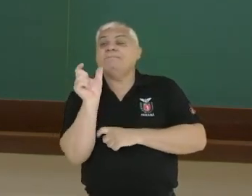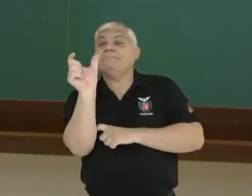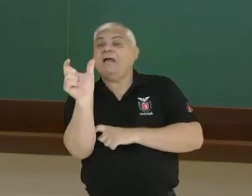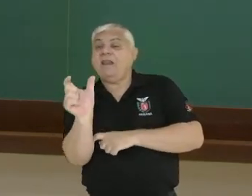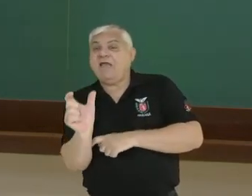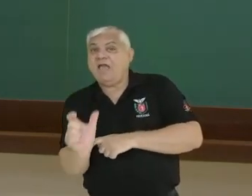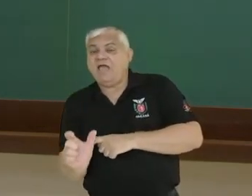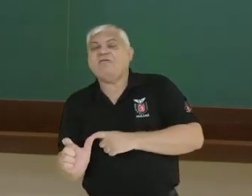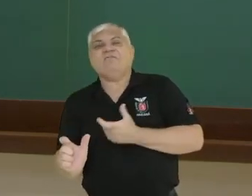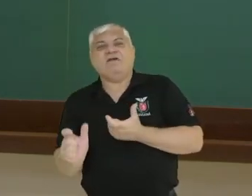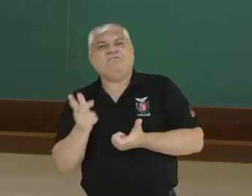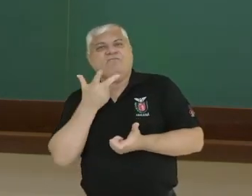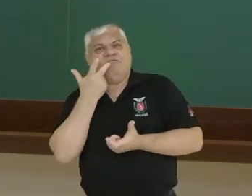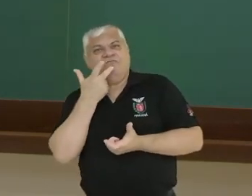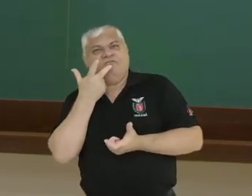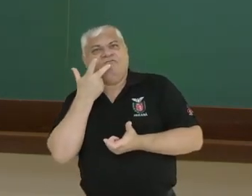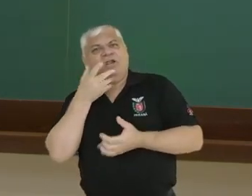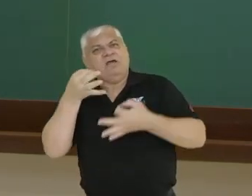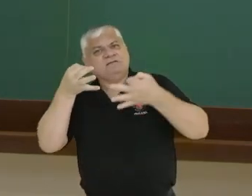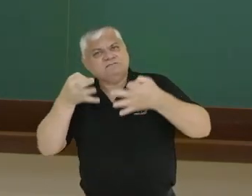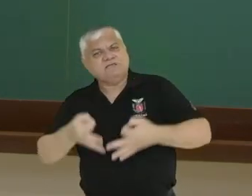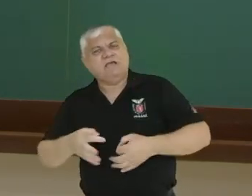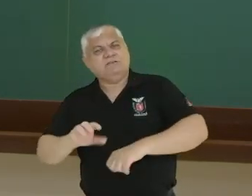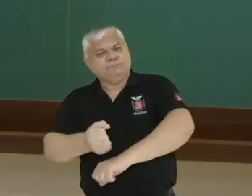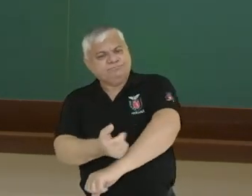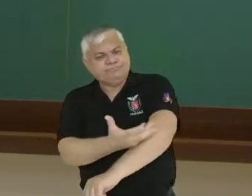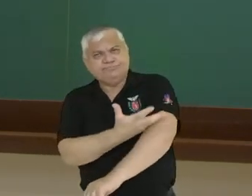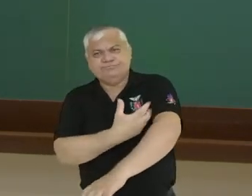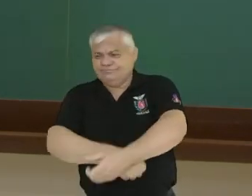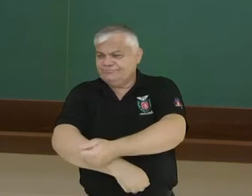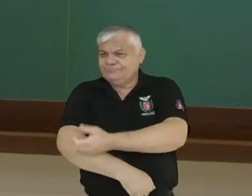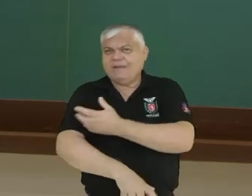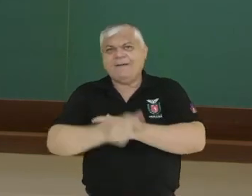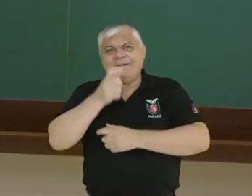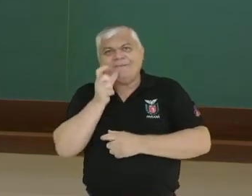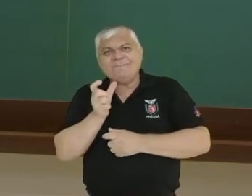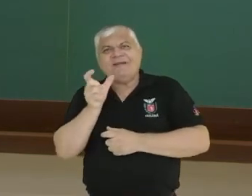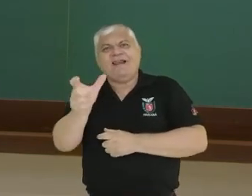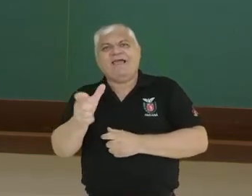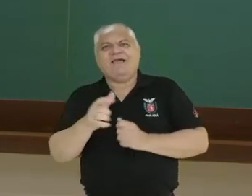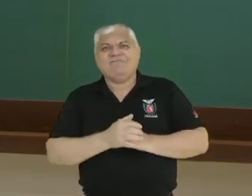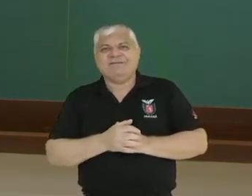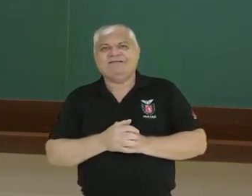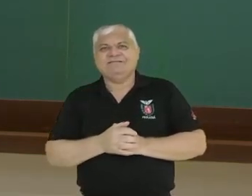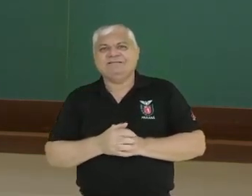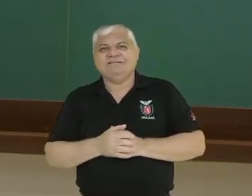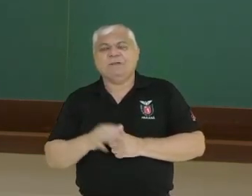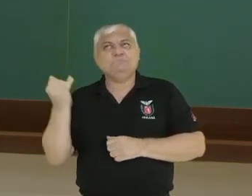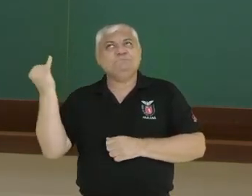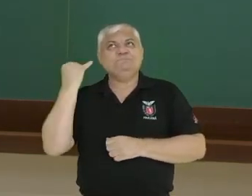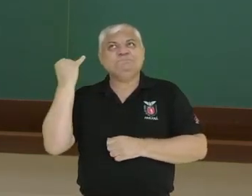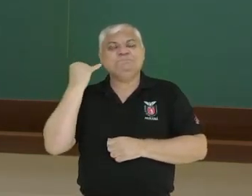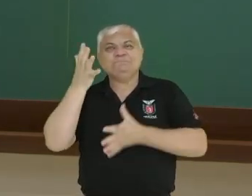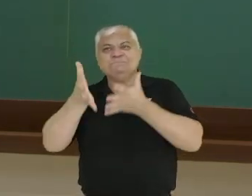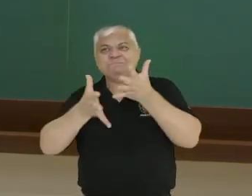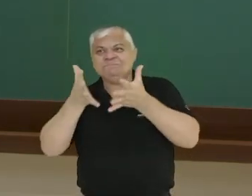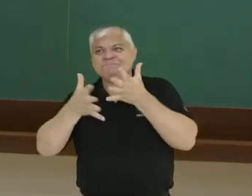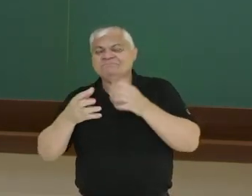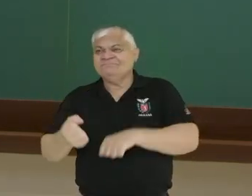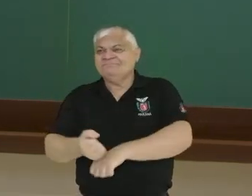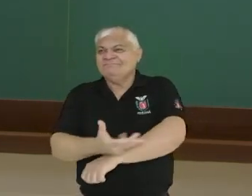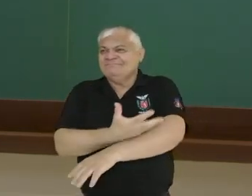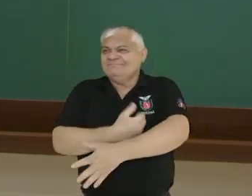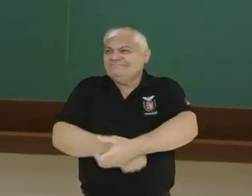boa entonação, para passar uma certa emoção ali à pessoa que está ouvindo, né? Se ela não se sentir emocionada